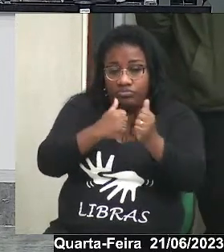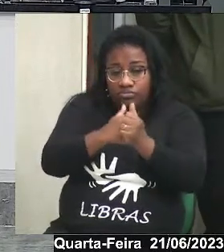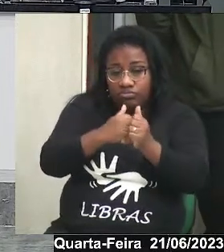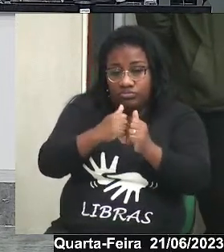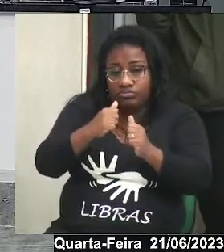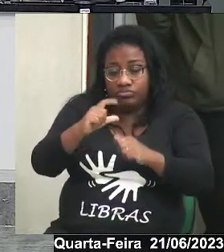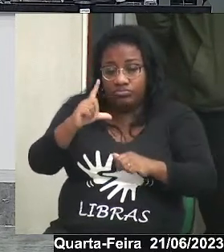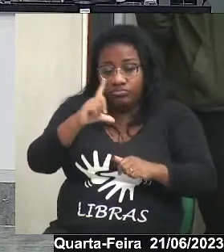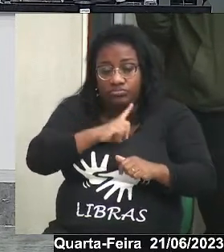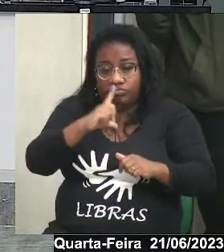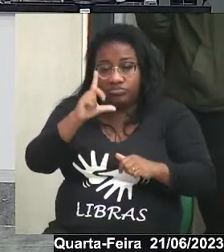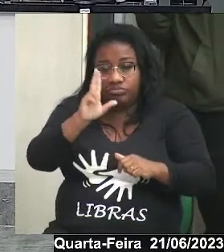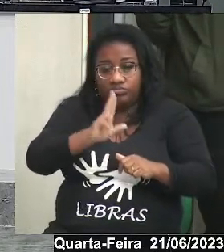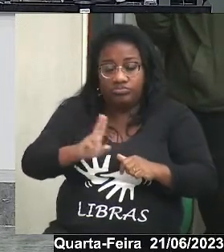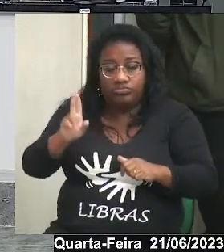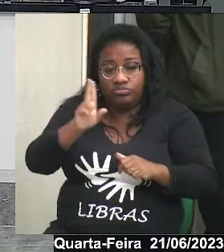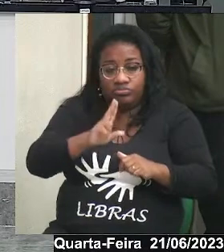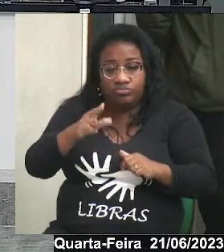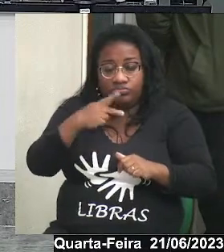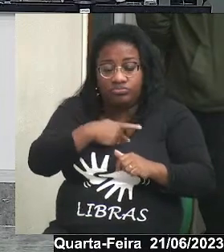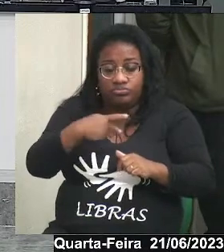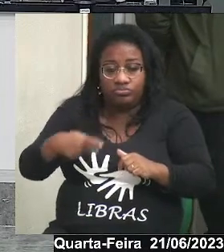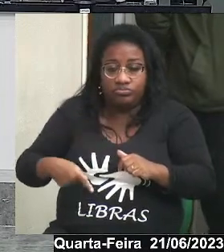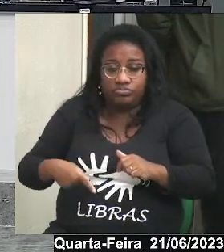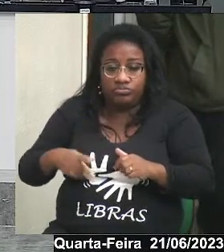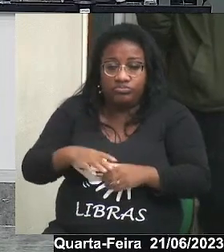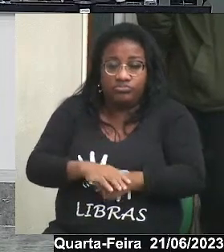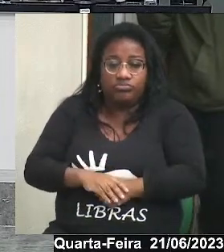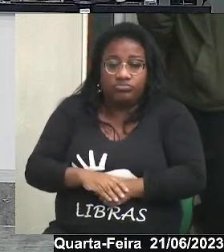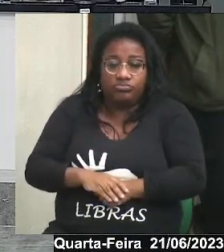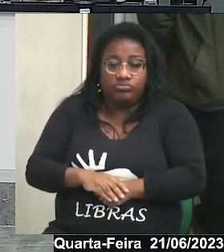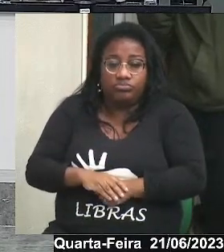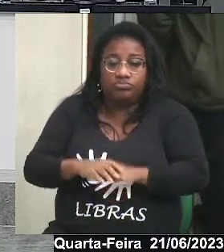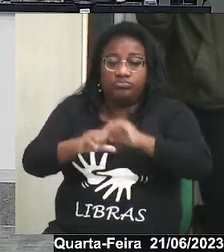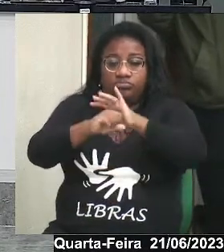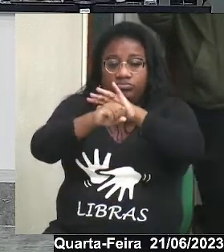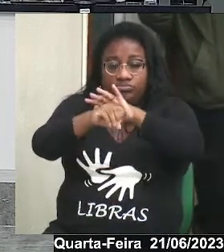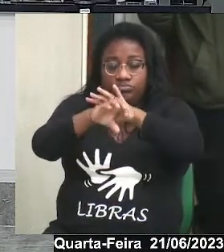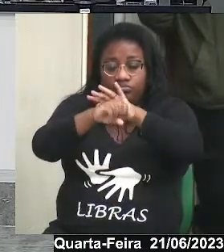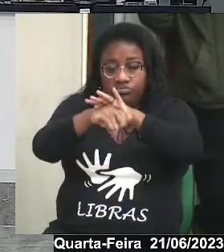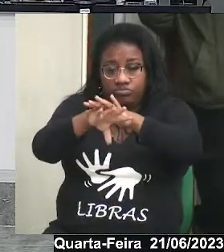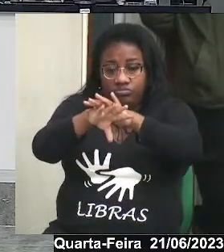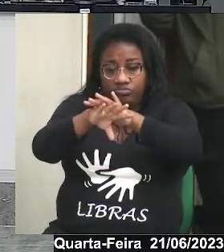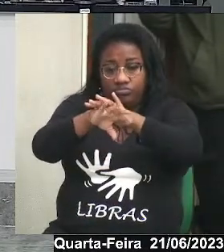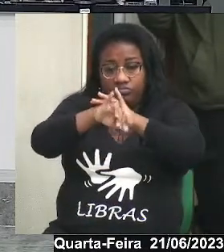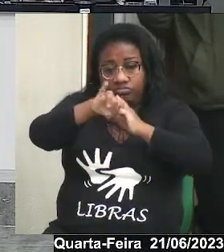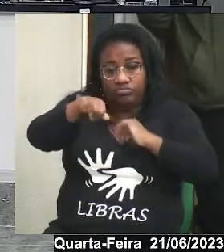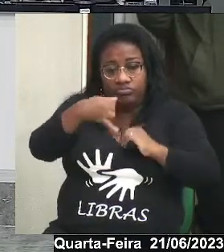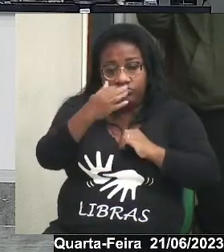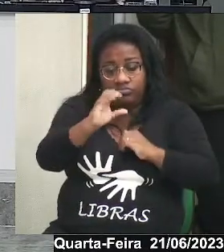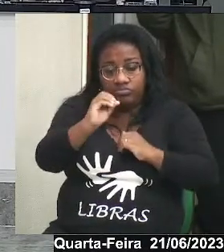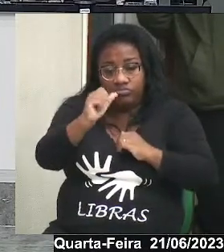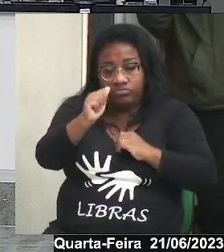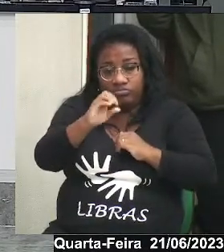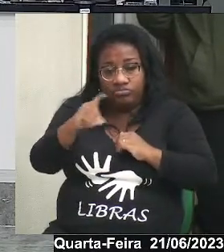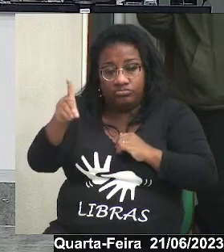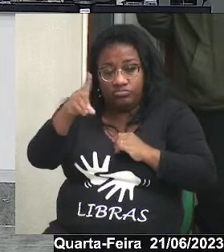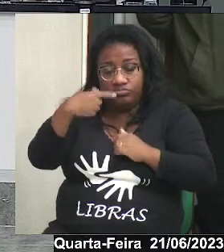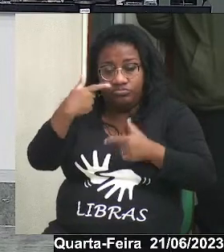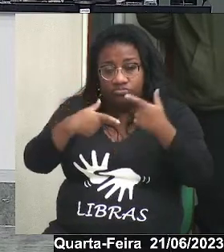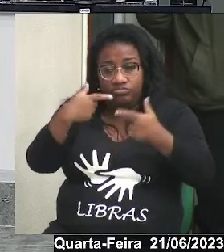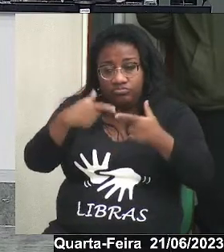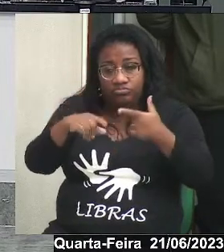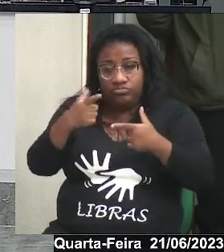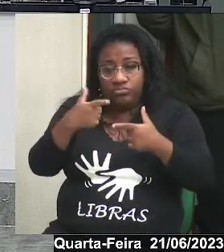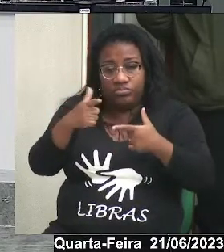Malta, localizado no centro desse município, presidente. A indicação do vereador Joãozinho da Farmácia